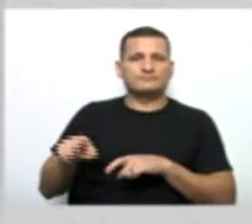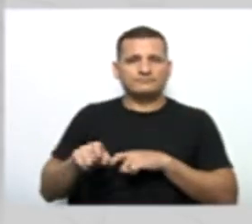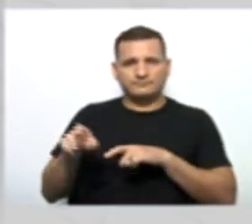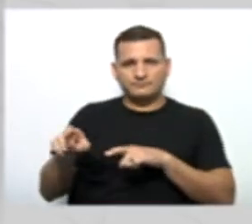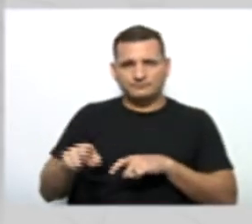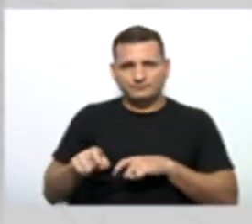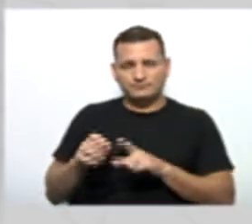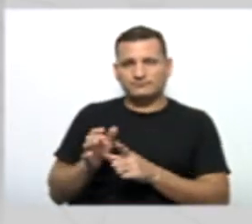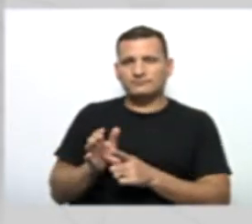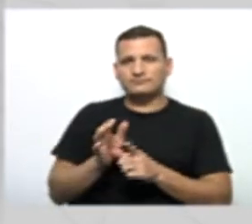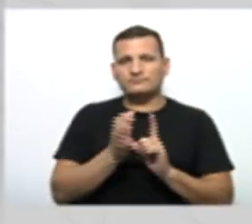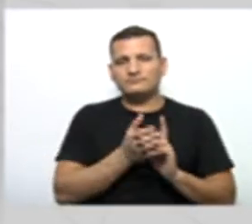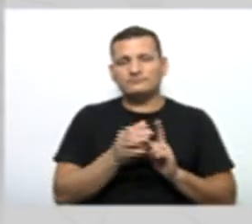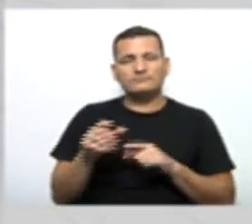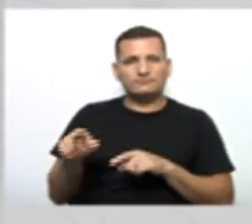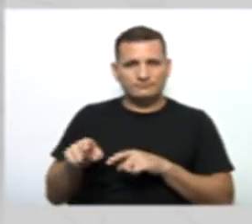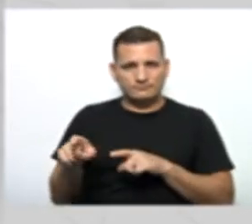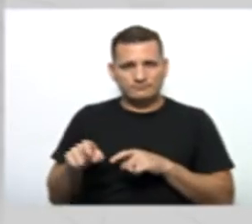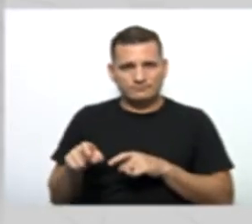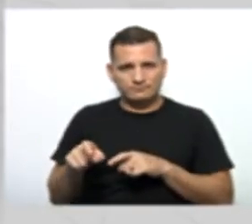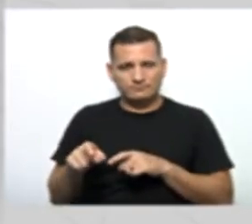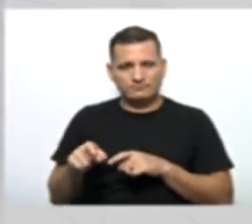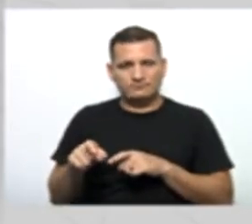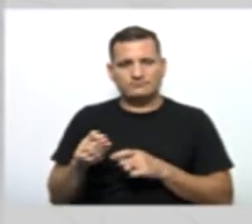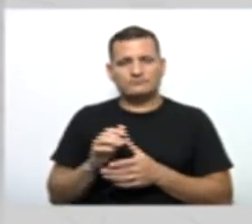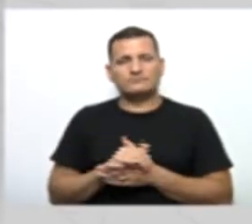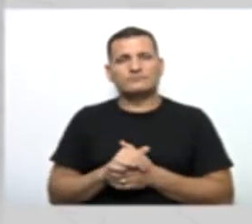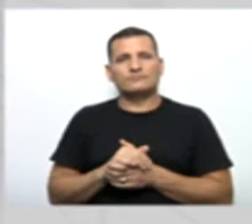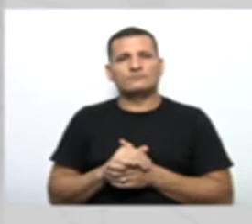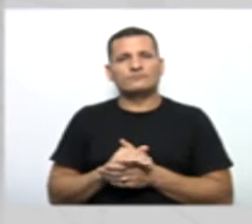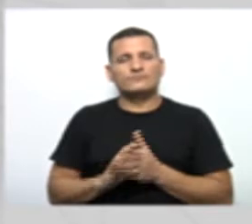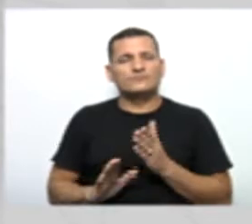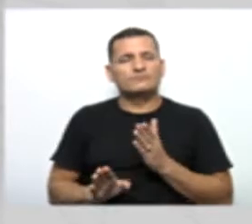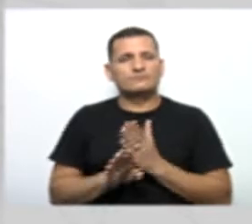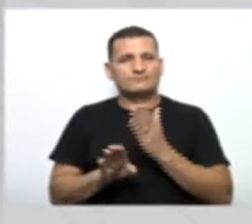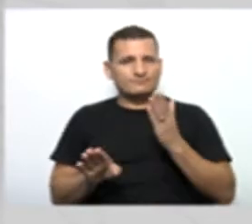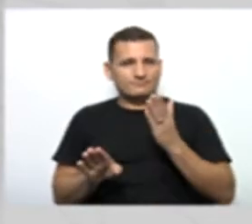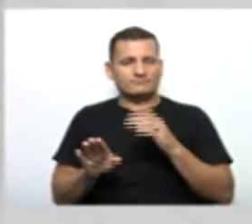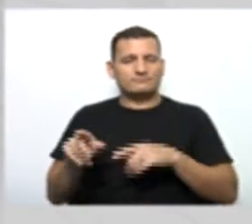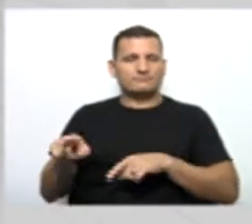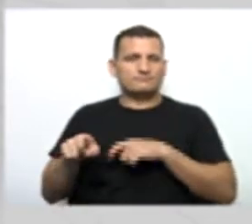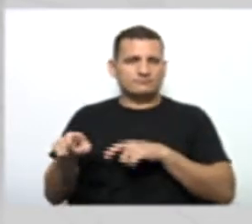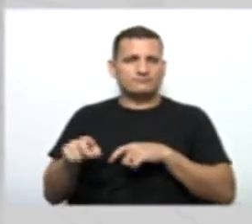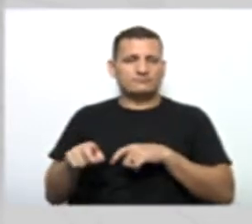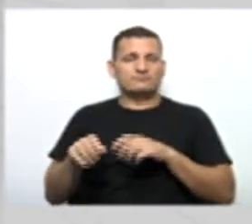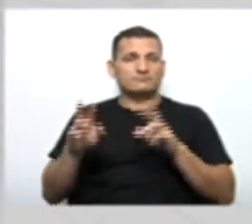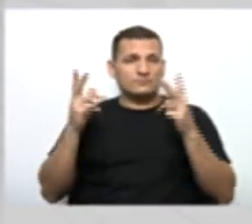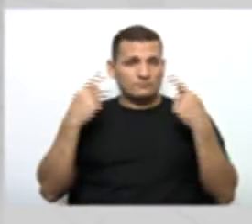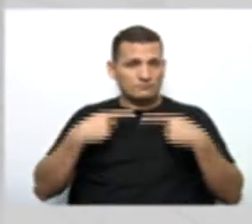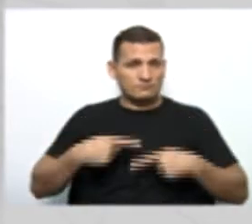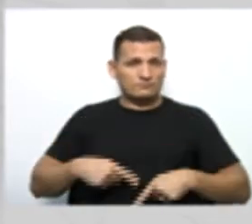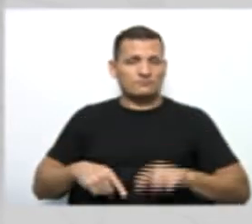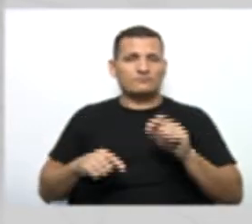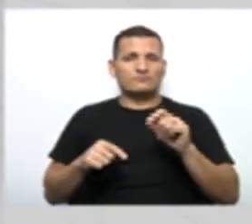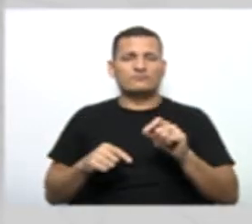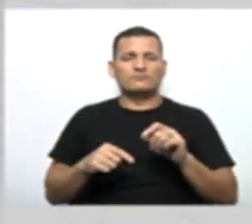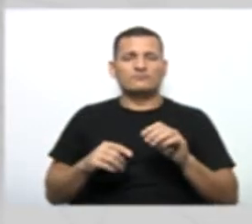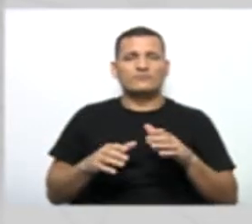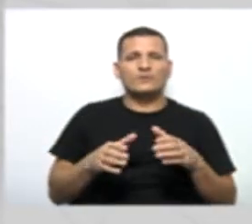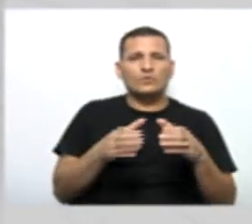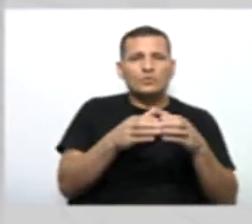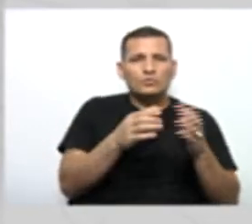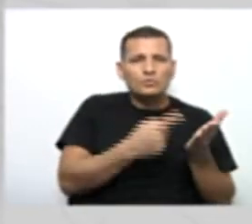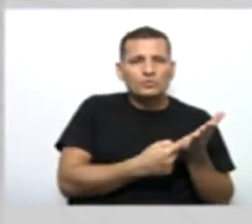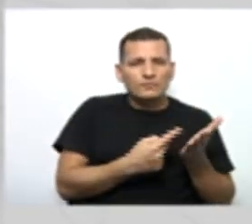criar a agricultura, descobrir a agricultura, o homem procurava conviver em grupos para